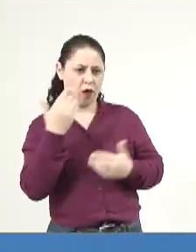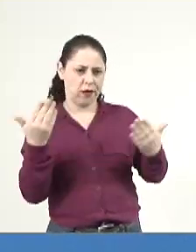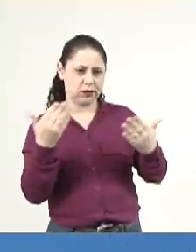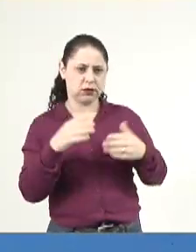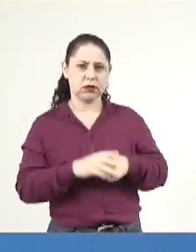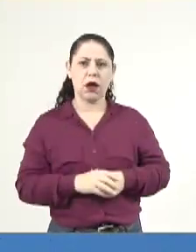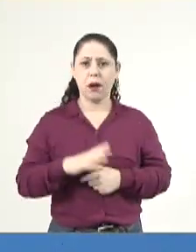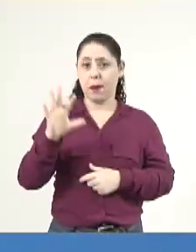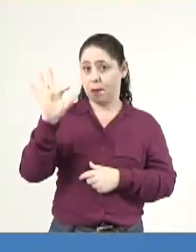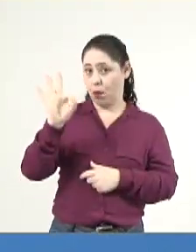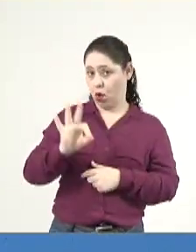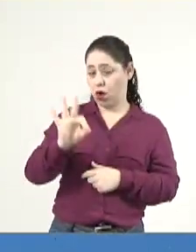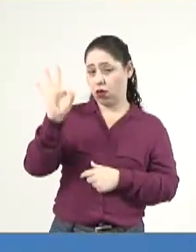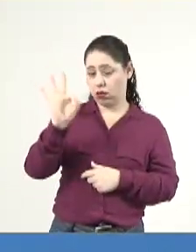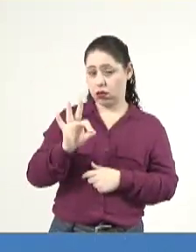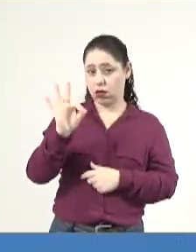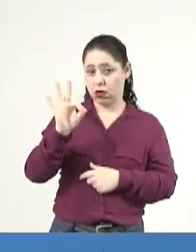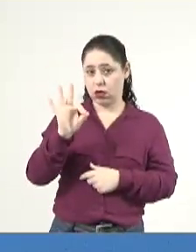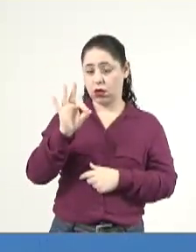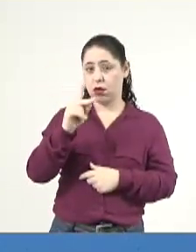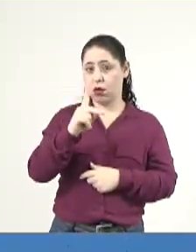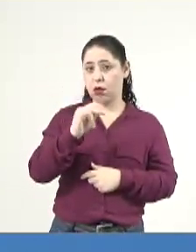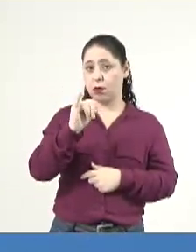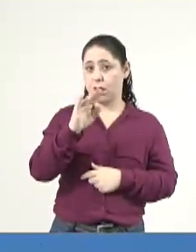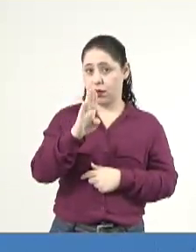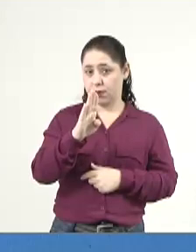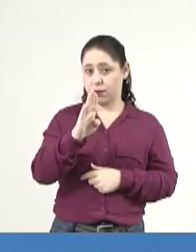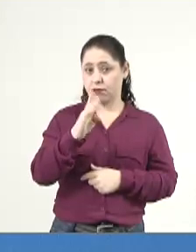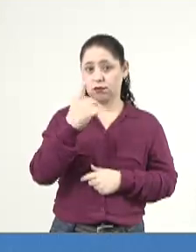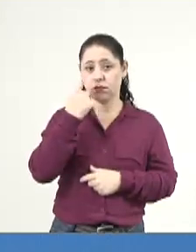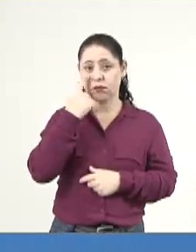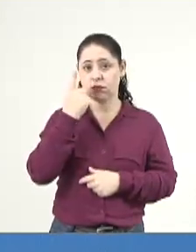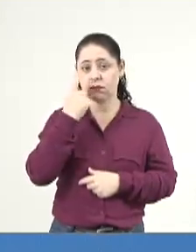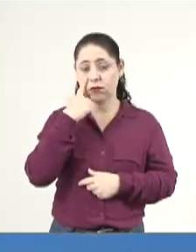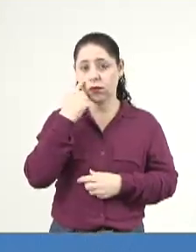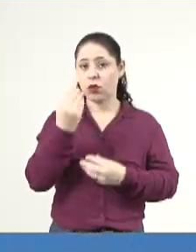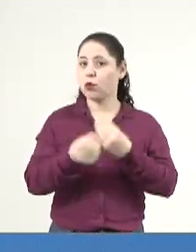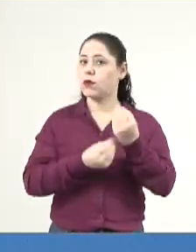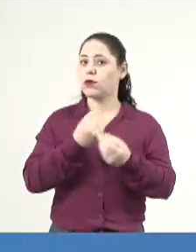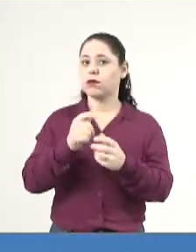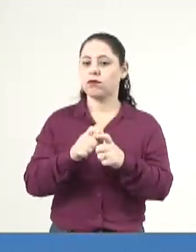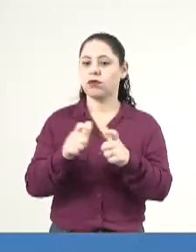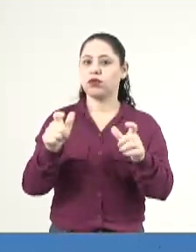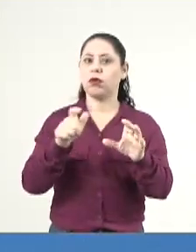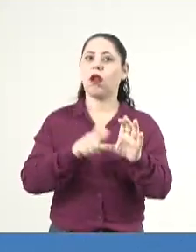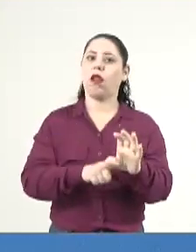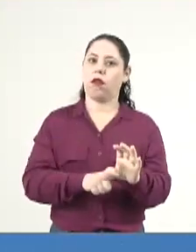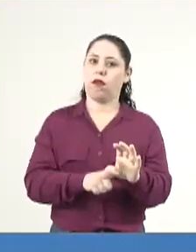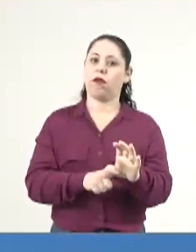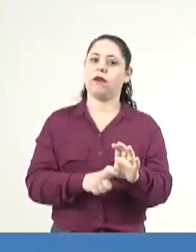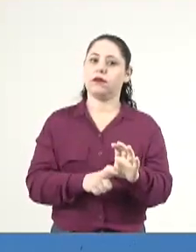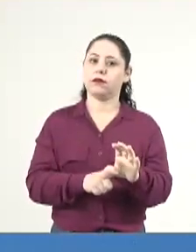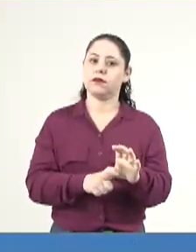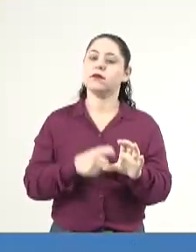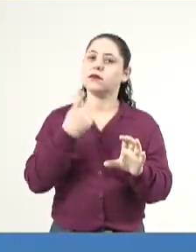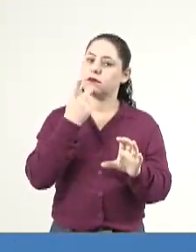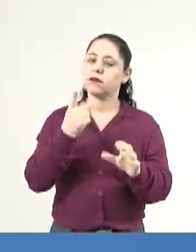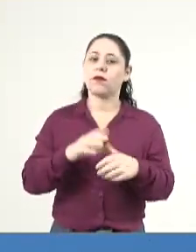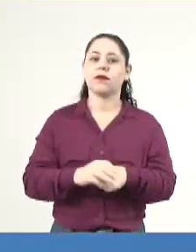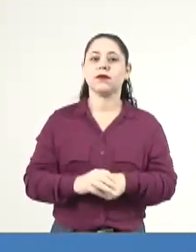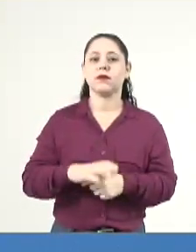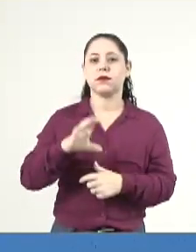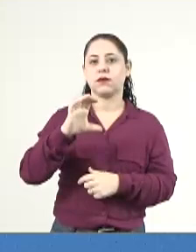em porcentagem do produto interno bruto, para ver a dimensão que é esse déficit, nós estamos falando em